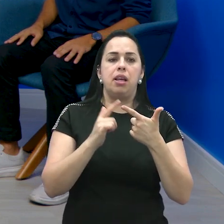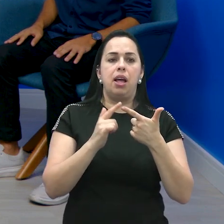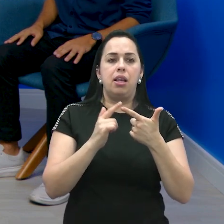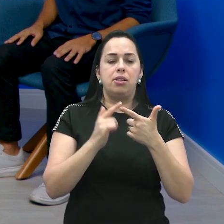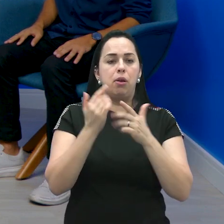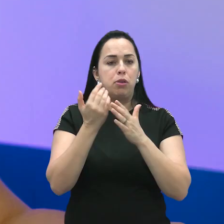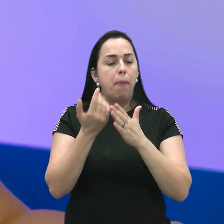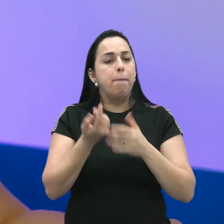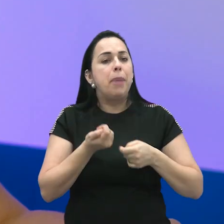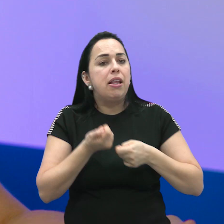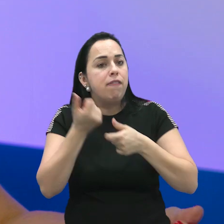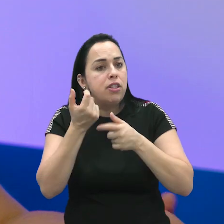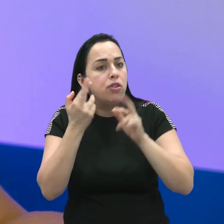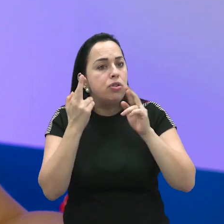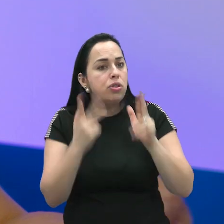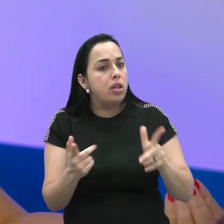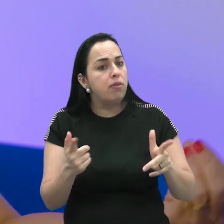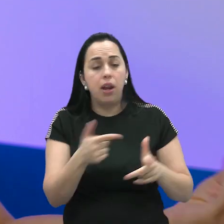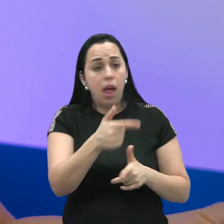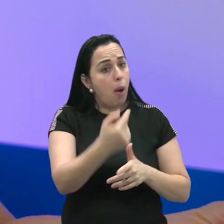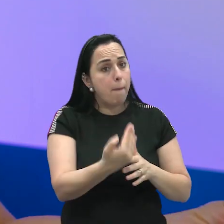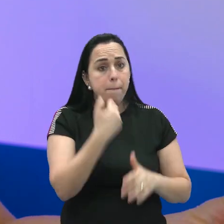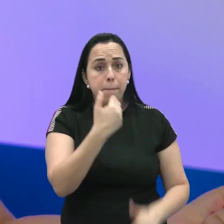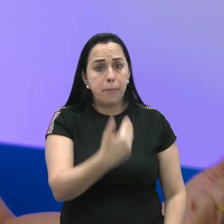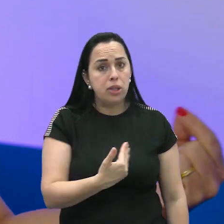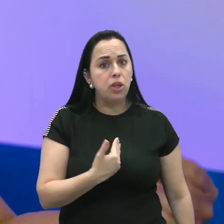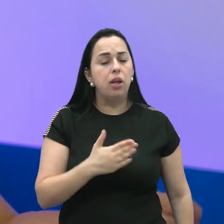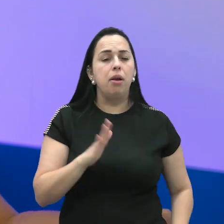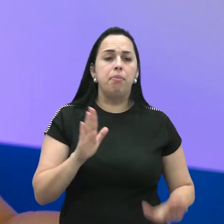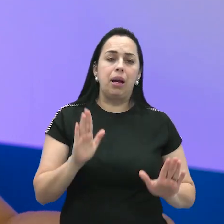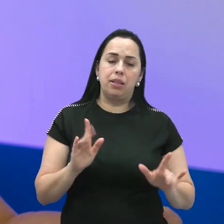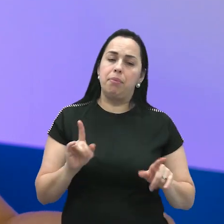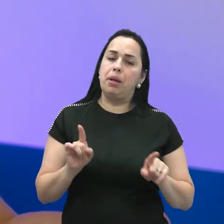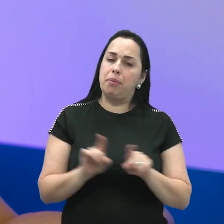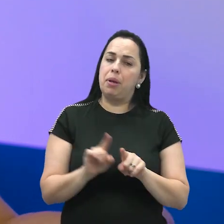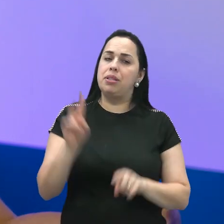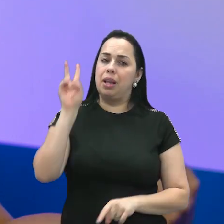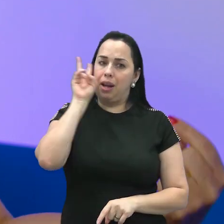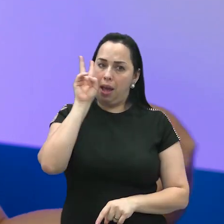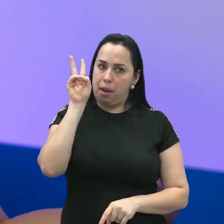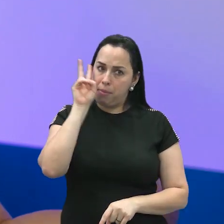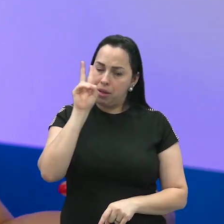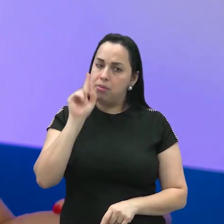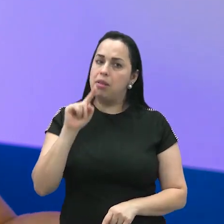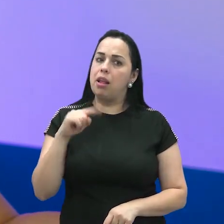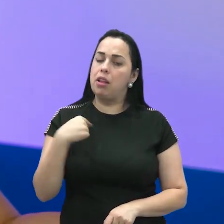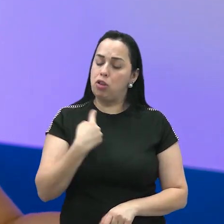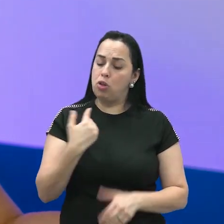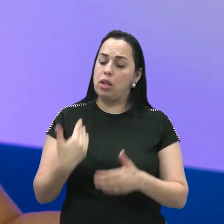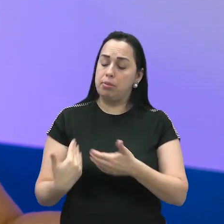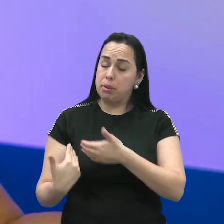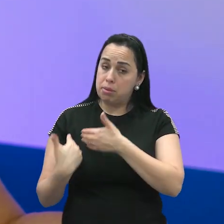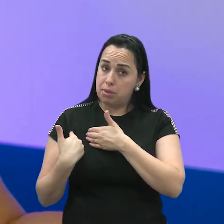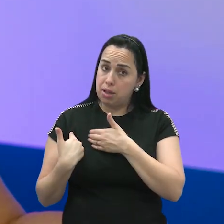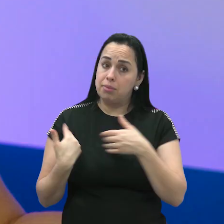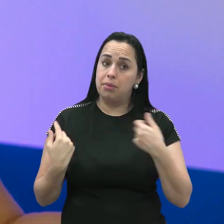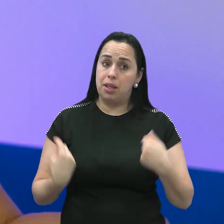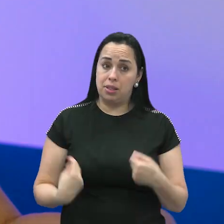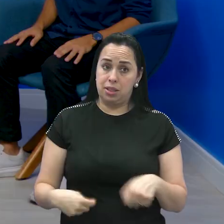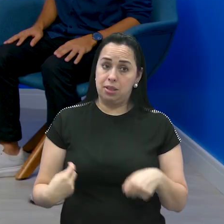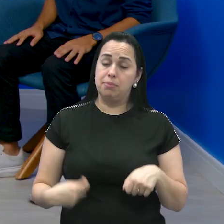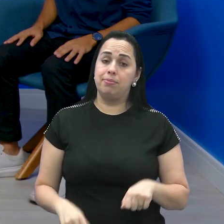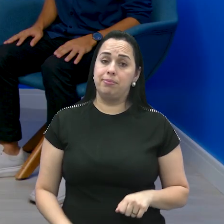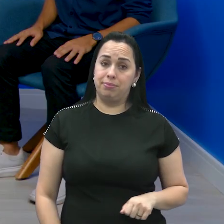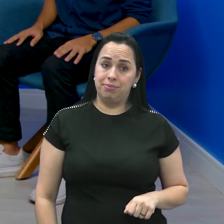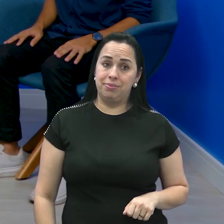benefícios diferenciado, é uma demanda, mas também a gente não pode esquecer da nossa responsabilidade,